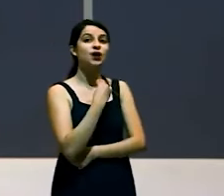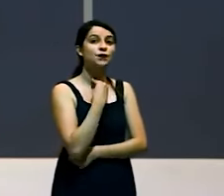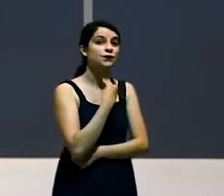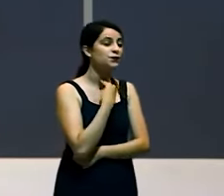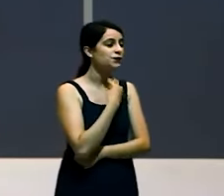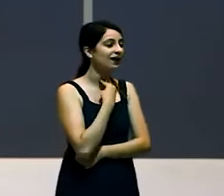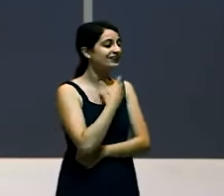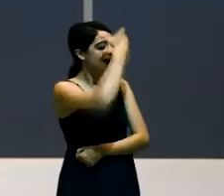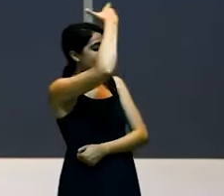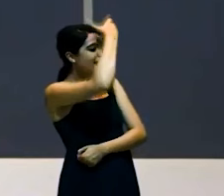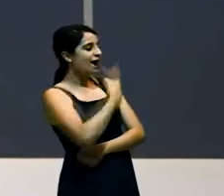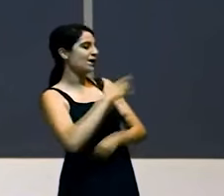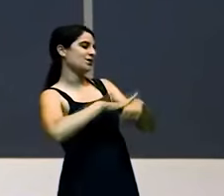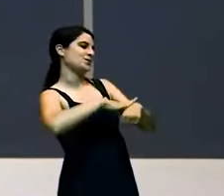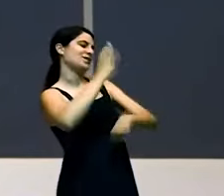eu sou prioridade aqui.